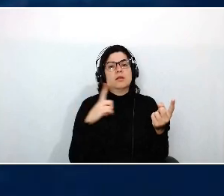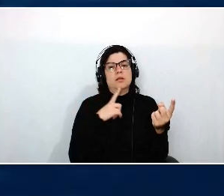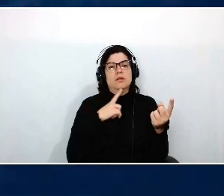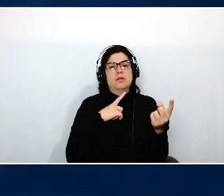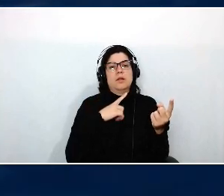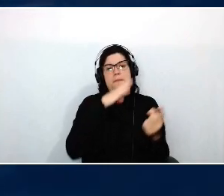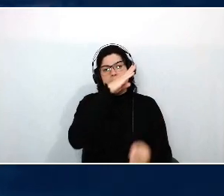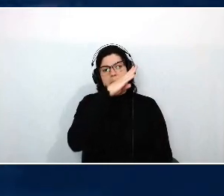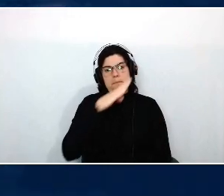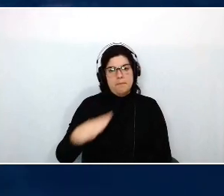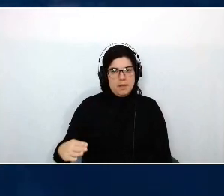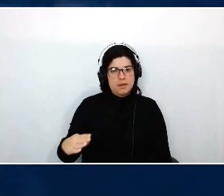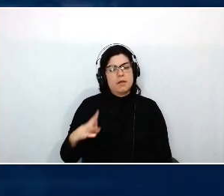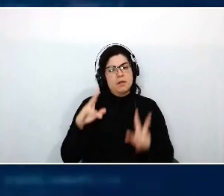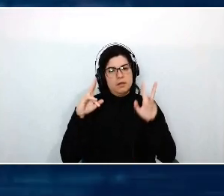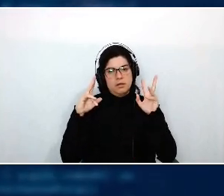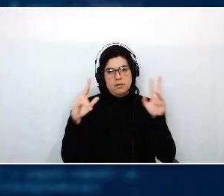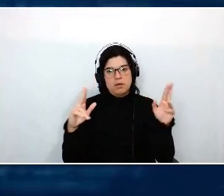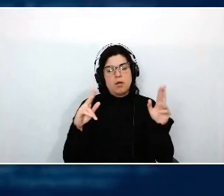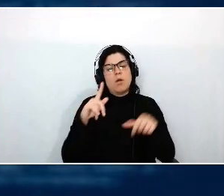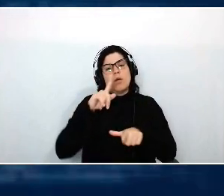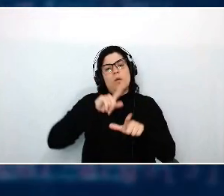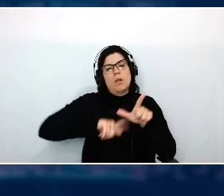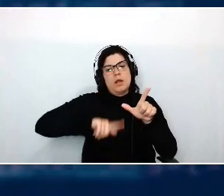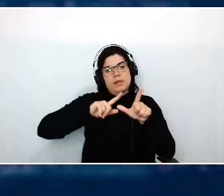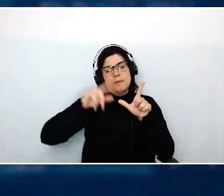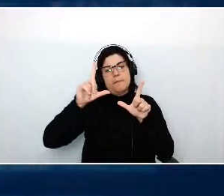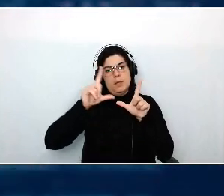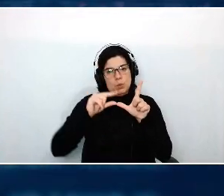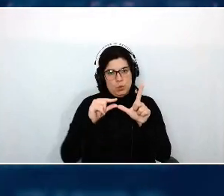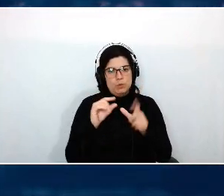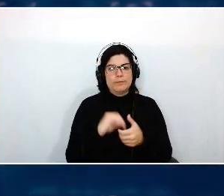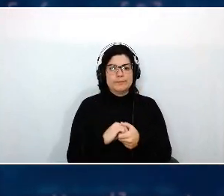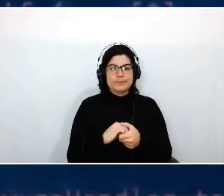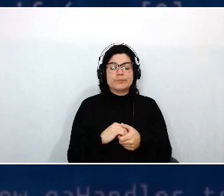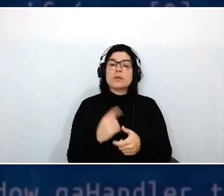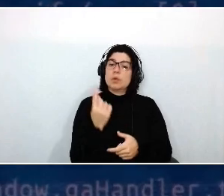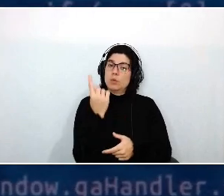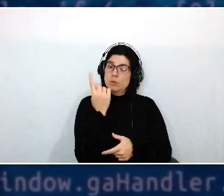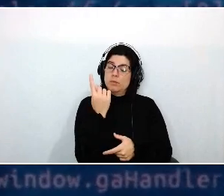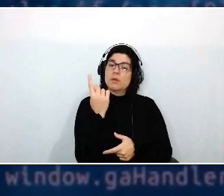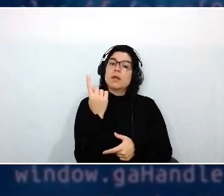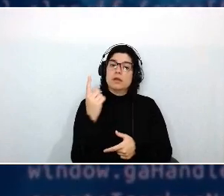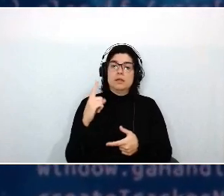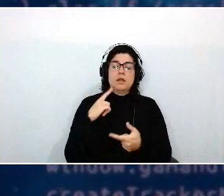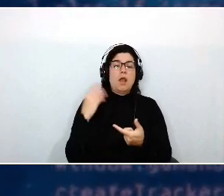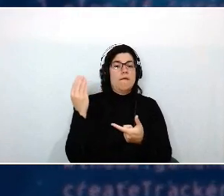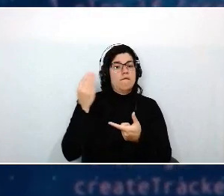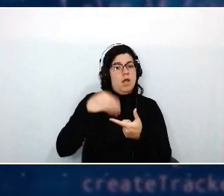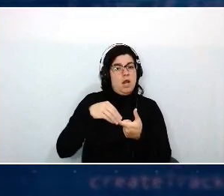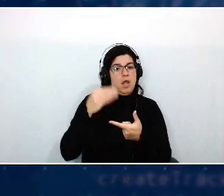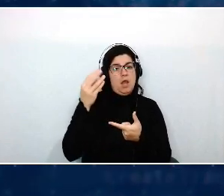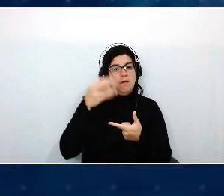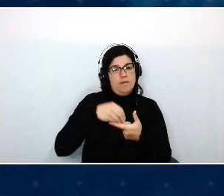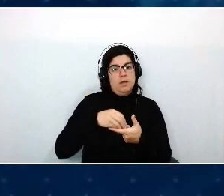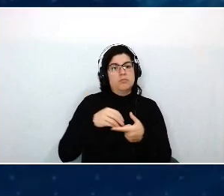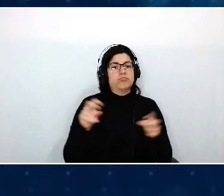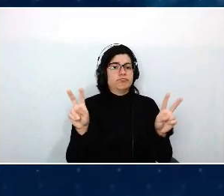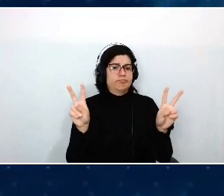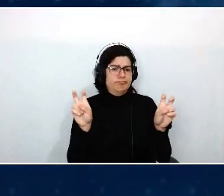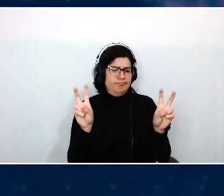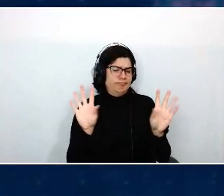mas por convenção você deixa tudo minúsculo. Assim você tem uma variável, e variável bem entre aspas, só para a gente entender esse